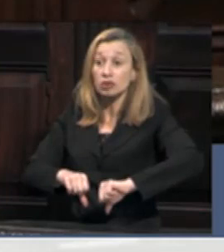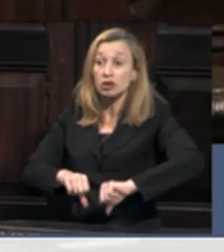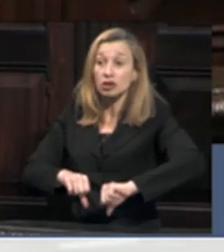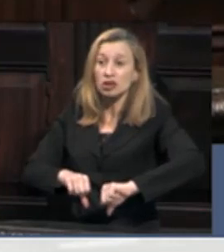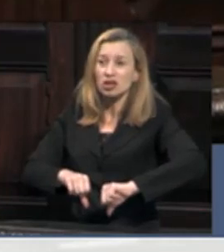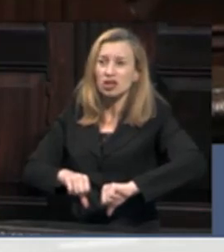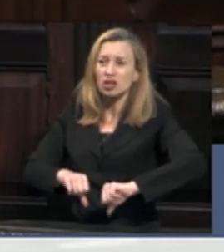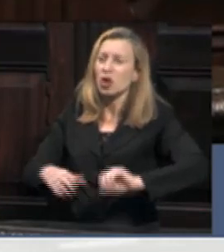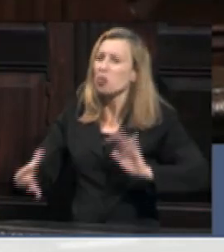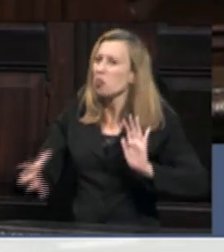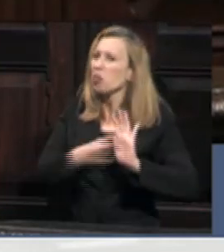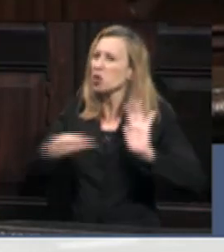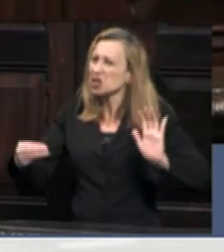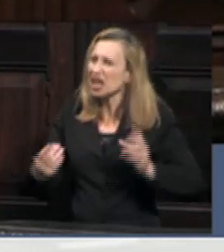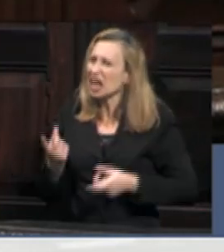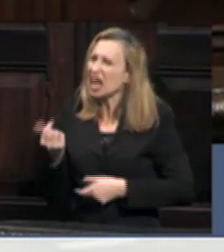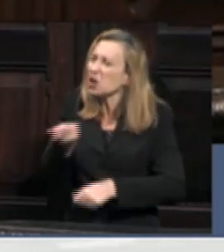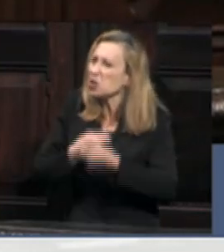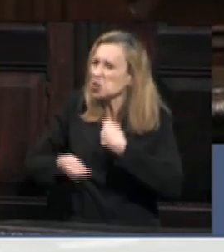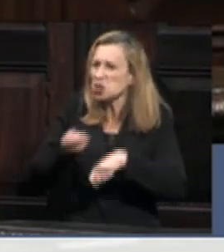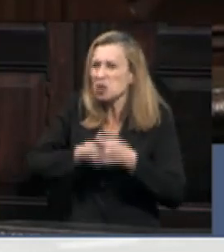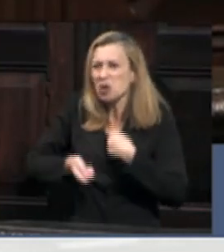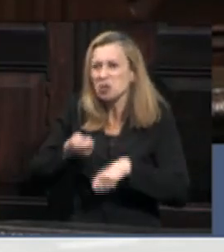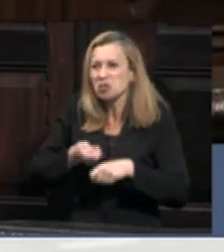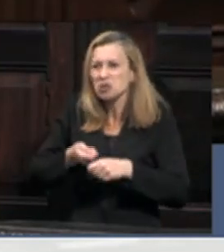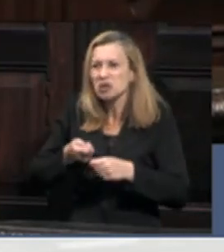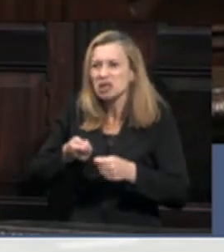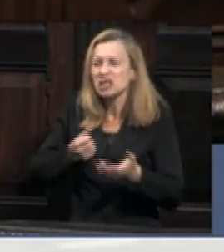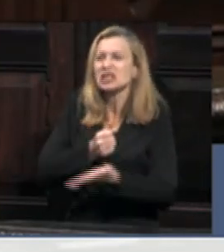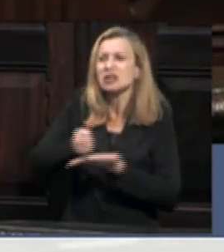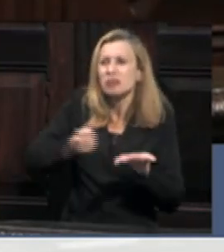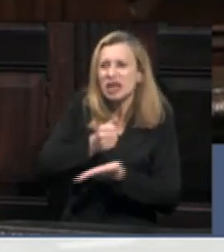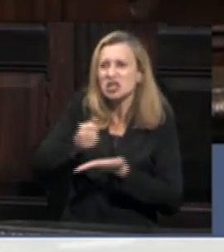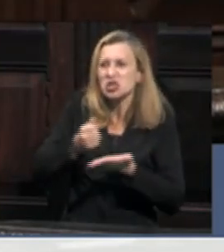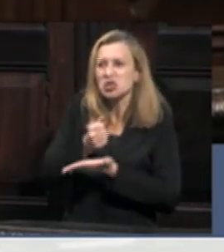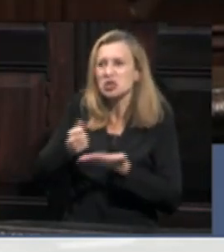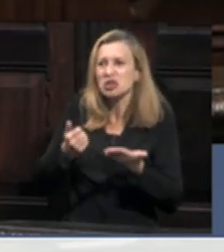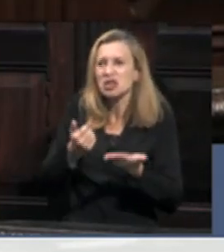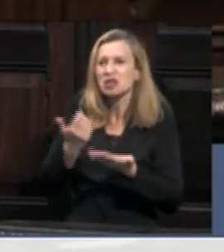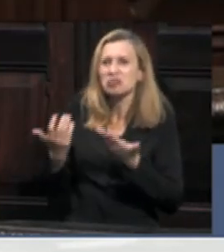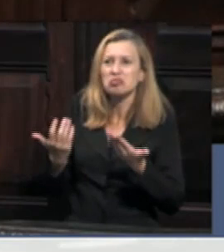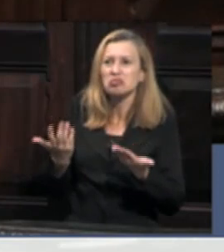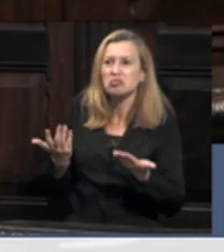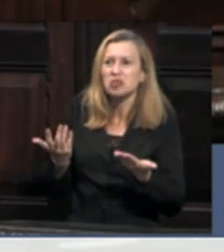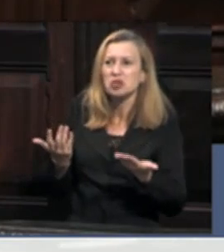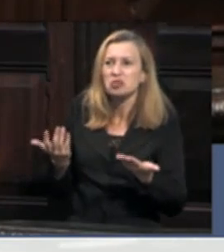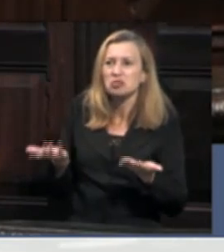Um modelo econômico que se baseou quase que exclusivamente